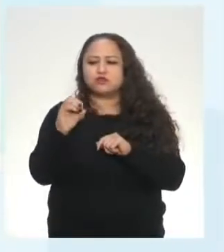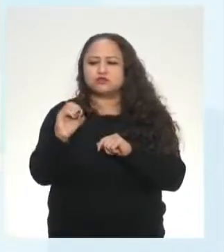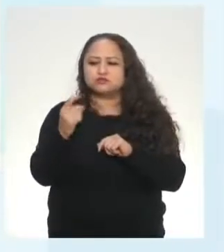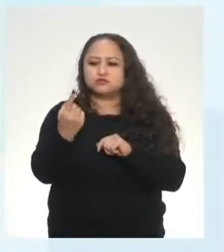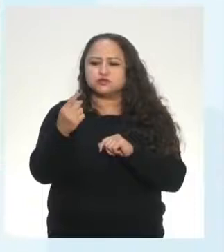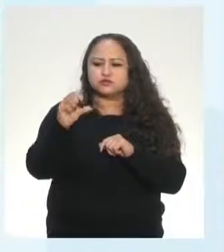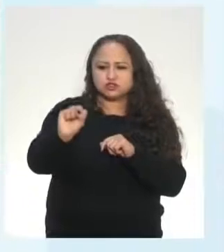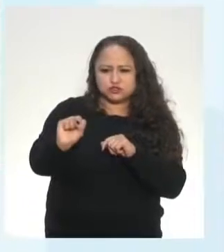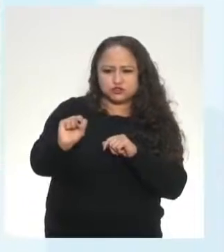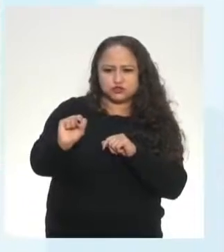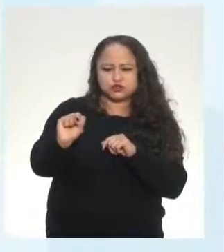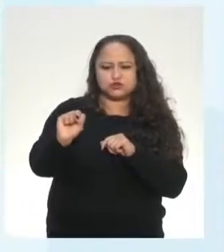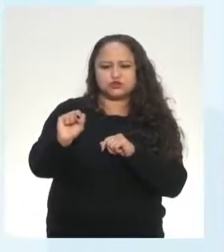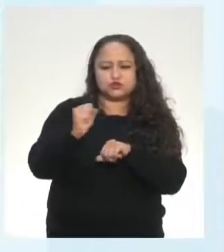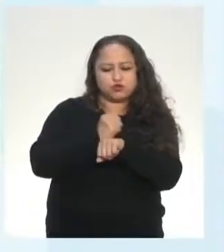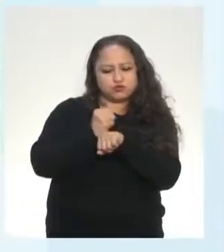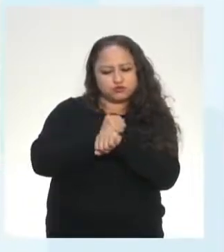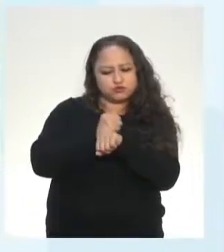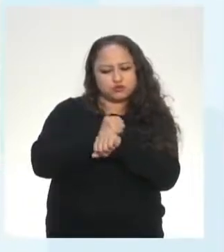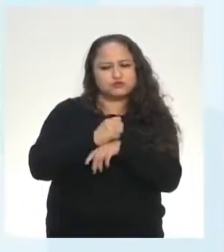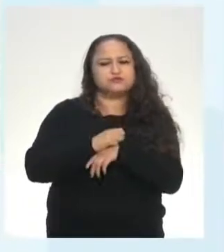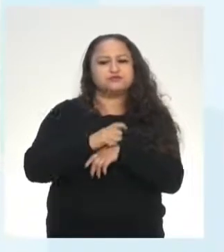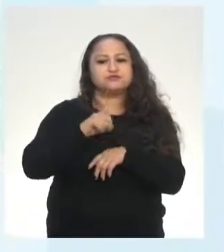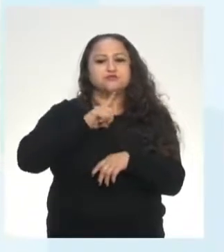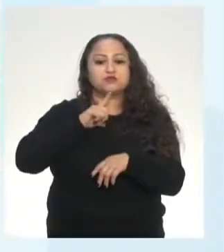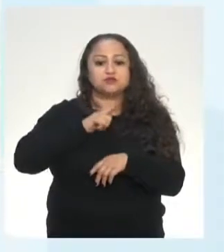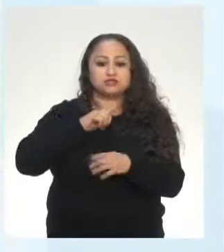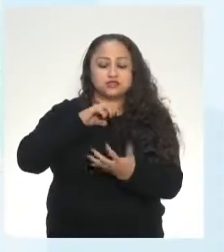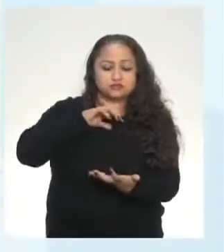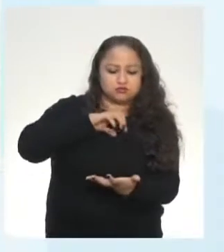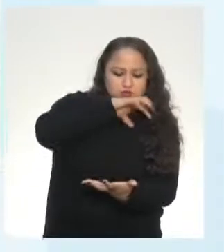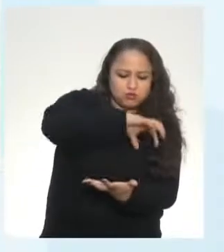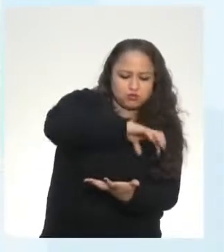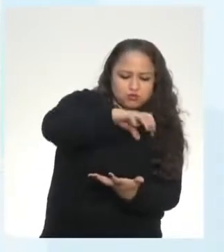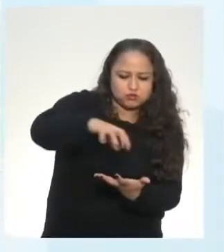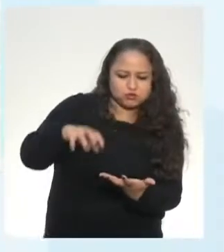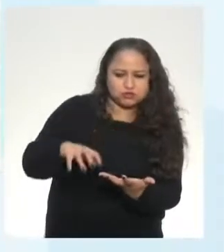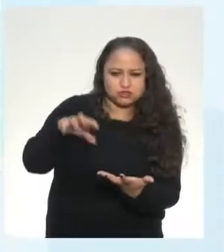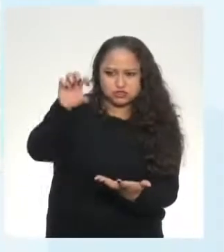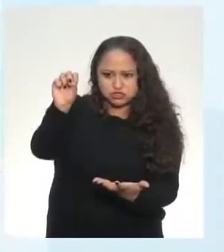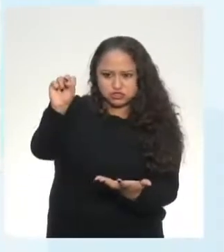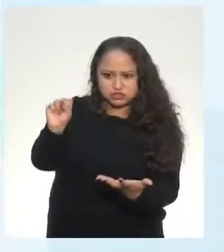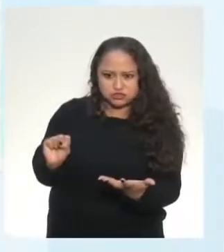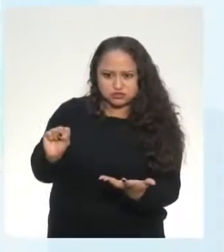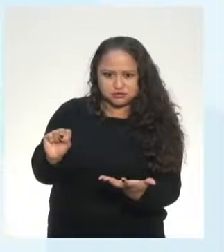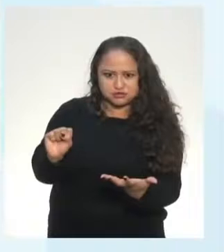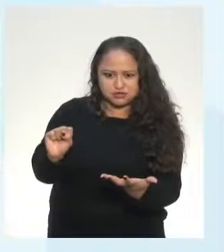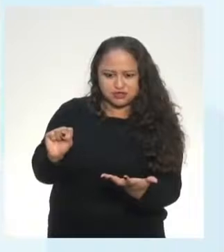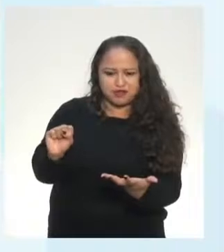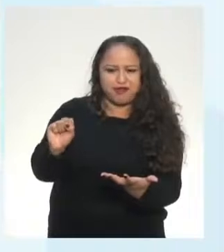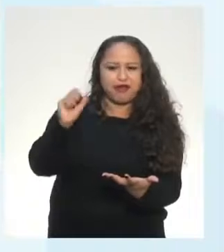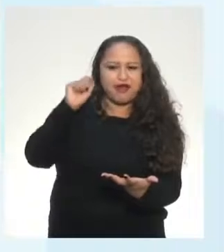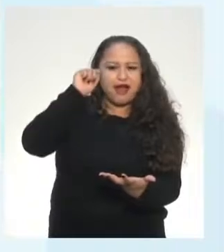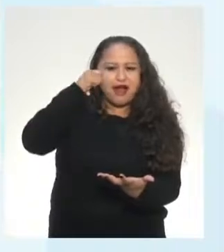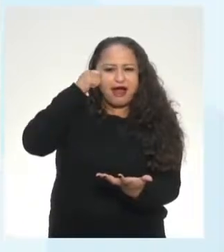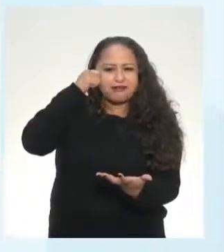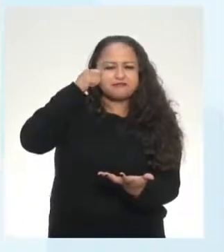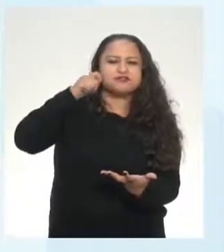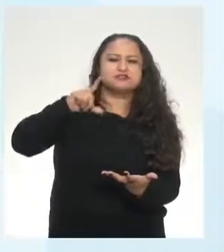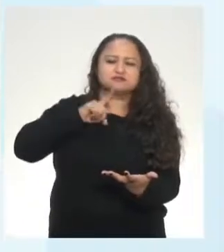2018, tá certo? Então, nós temos aí, no continente africano, boa parte aí dos países, né,